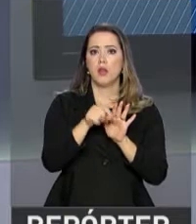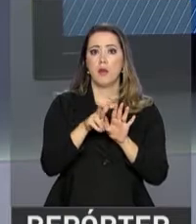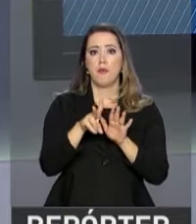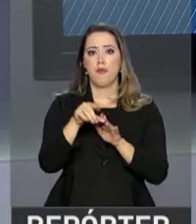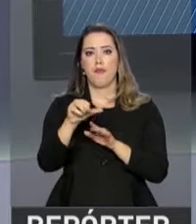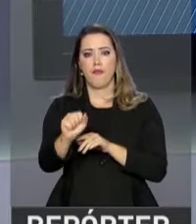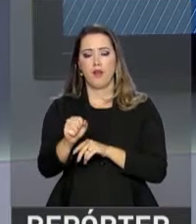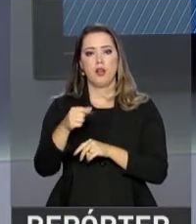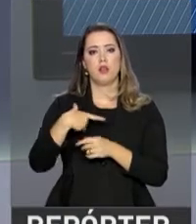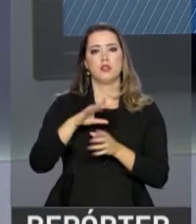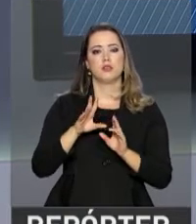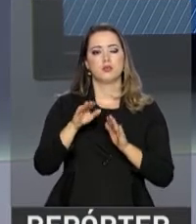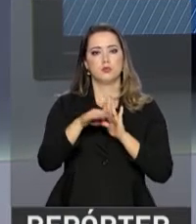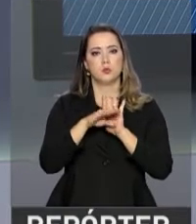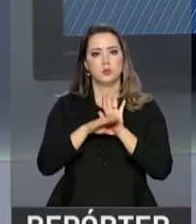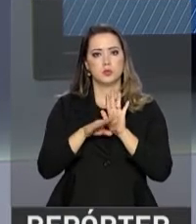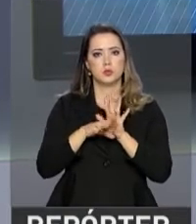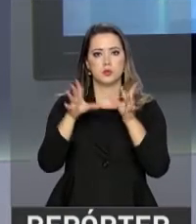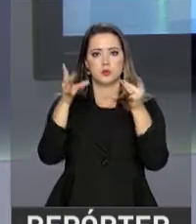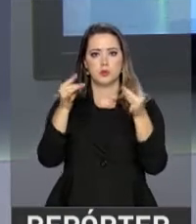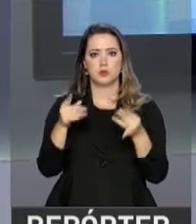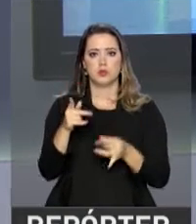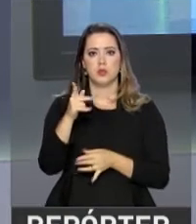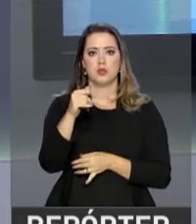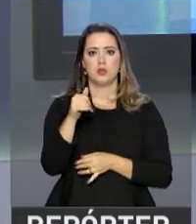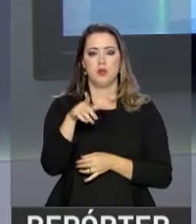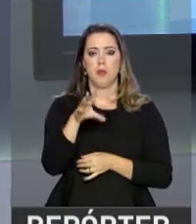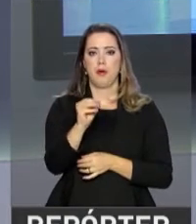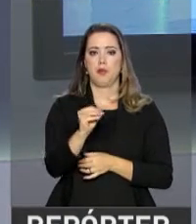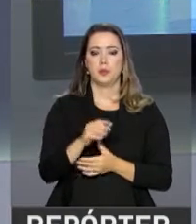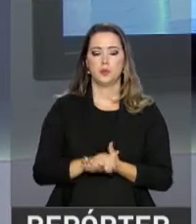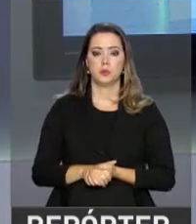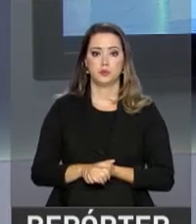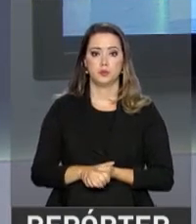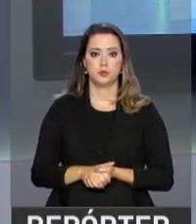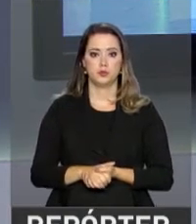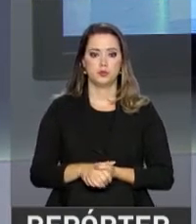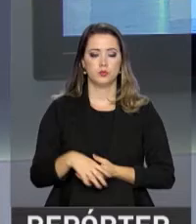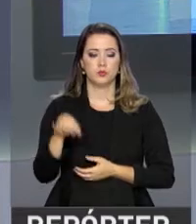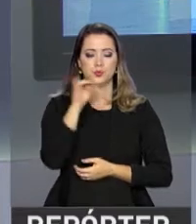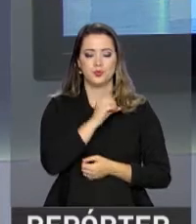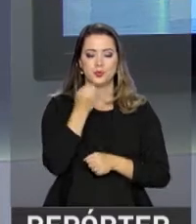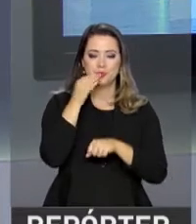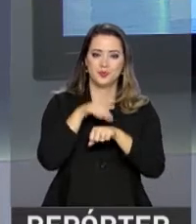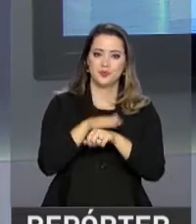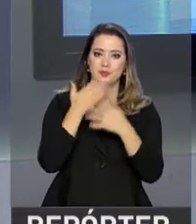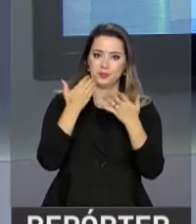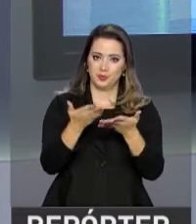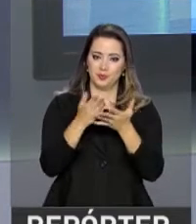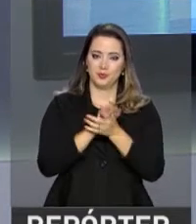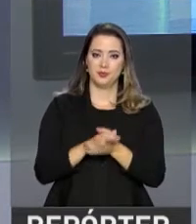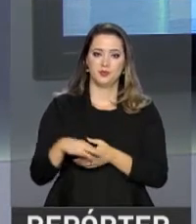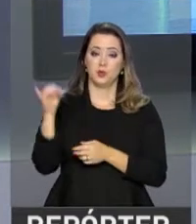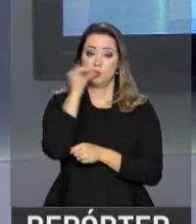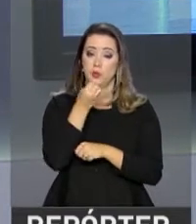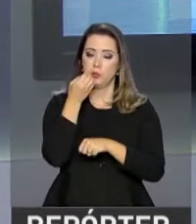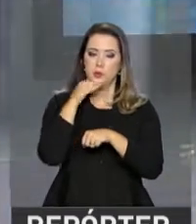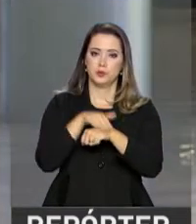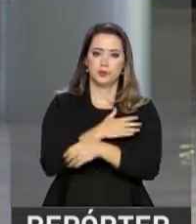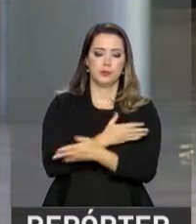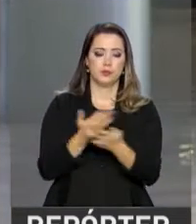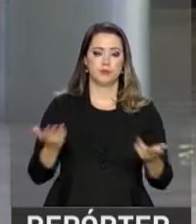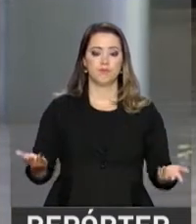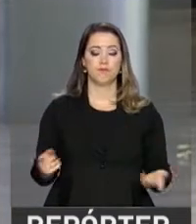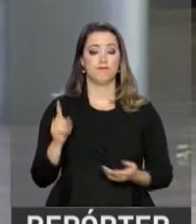história do programa. Quem tem os detalhes é o repórter Pablo Mundim. Olá, Pablo. Boa noite para você. Boa noite, Thaísa. Boa noite a